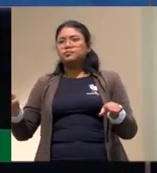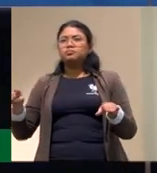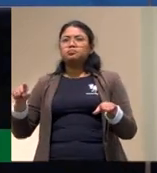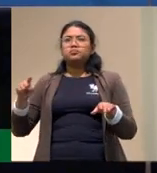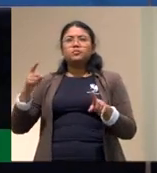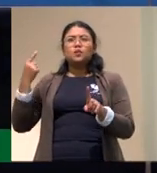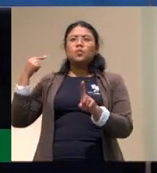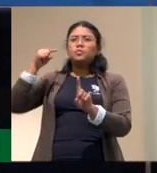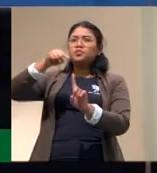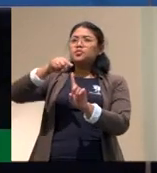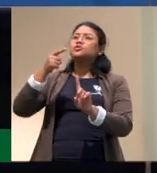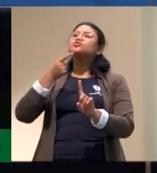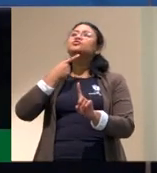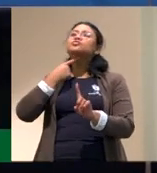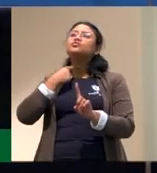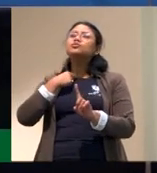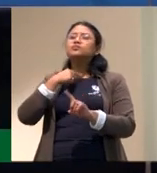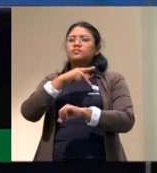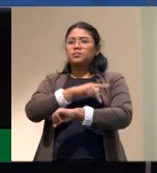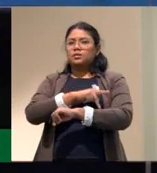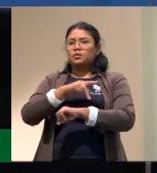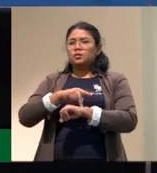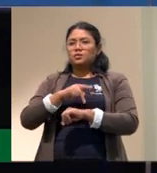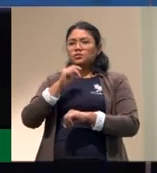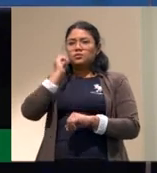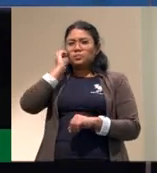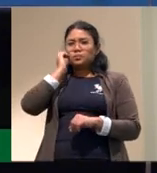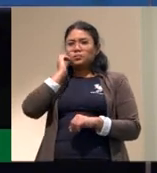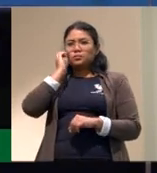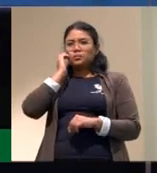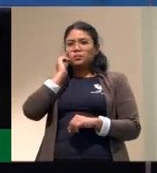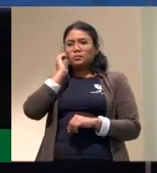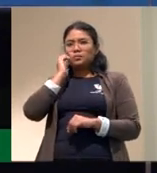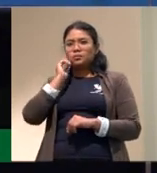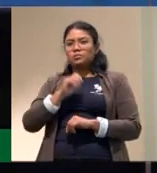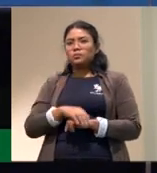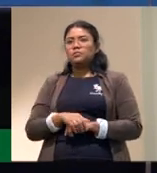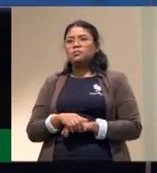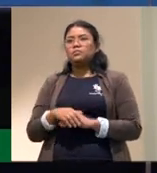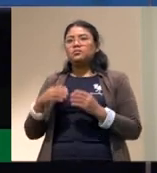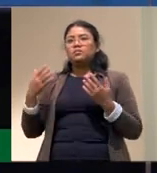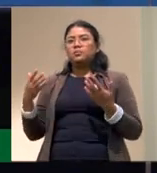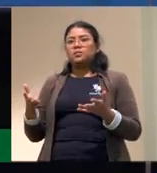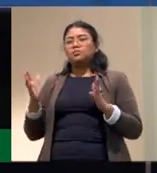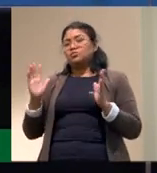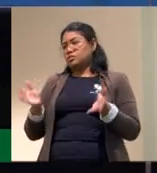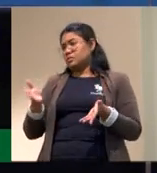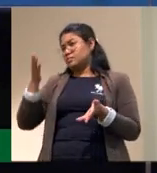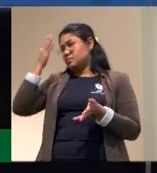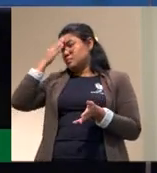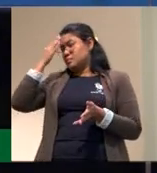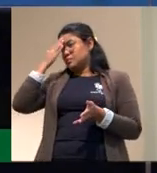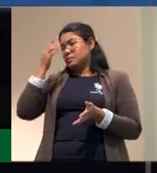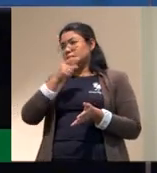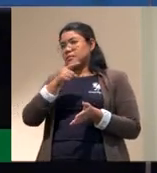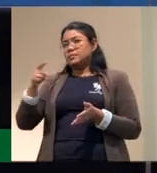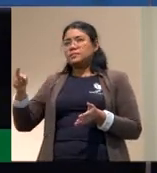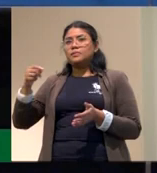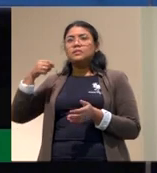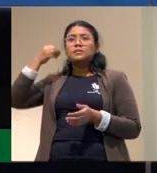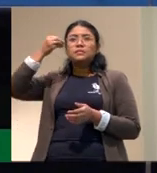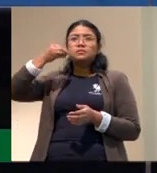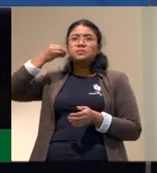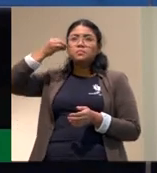intenção pedagógica, né? Então, já sabendo que, quando a gente fala em âmbitos de